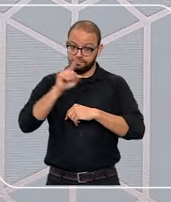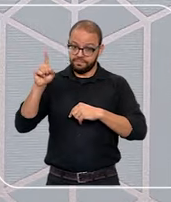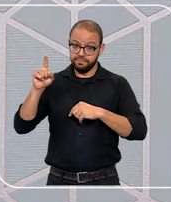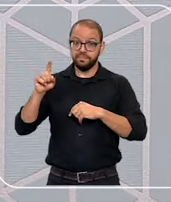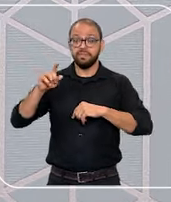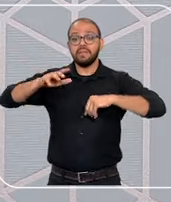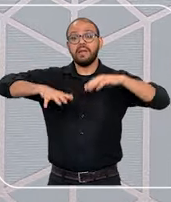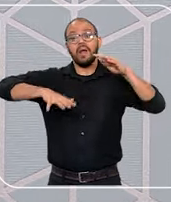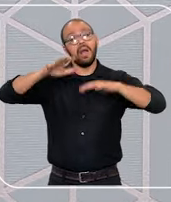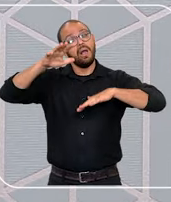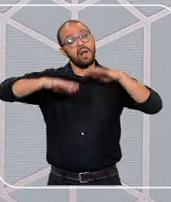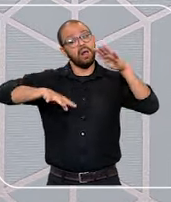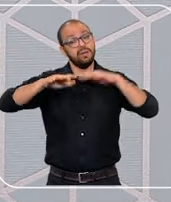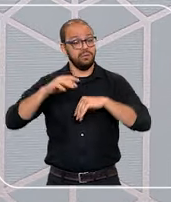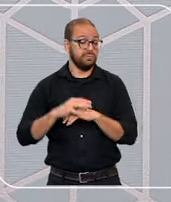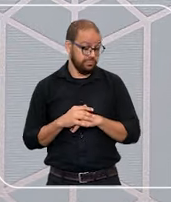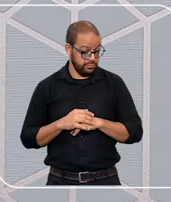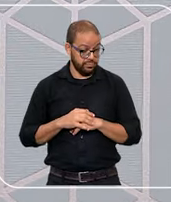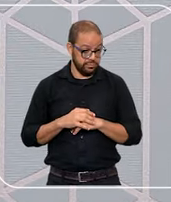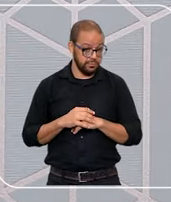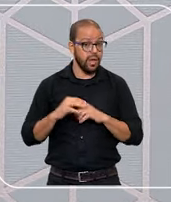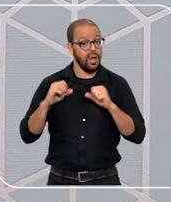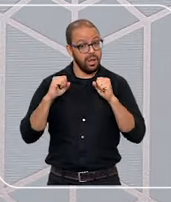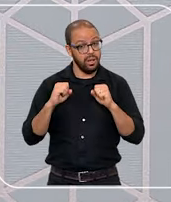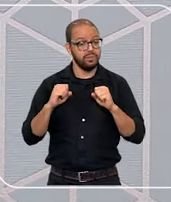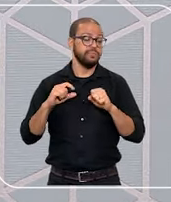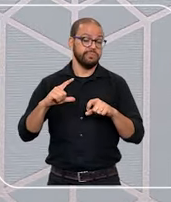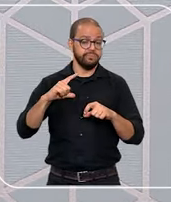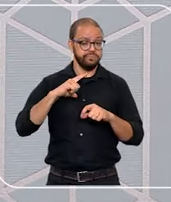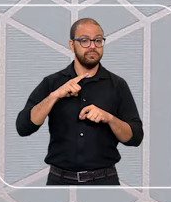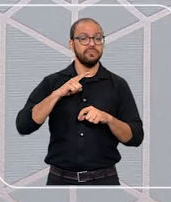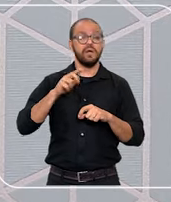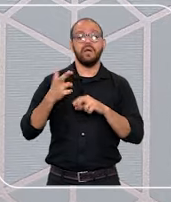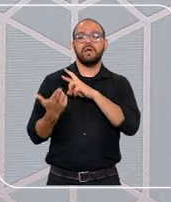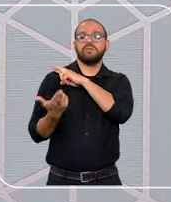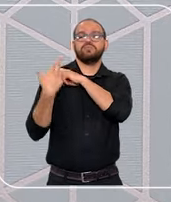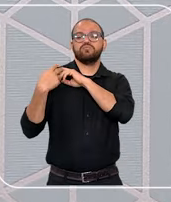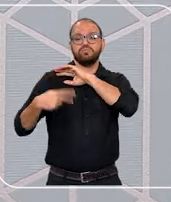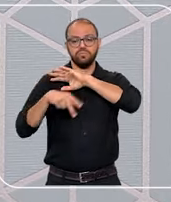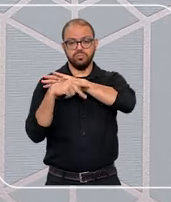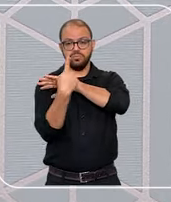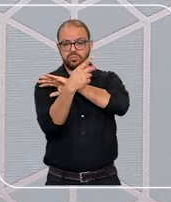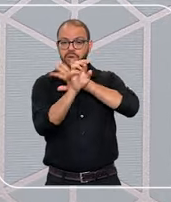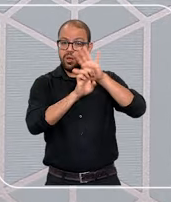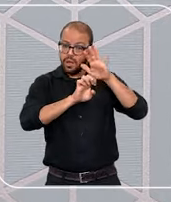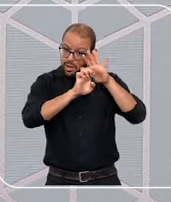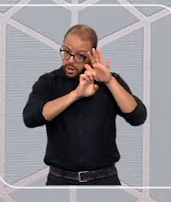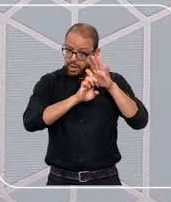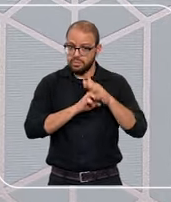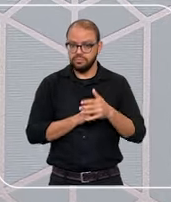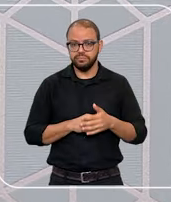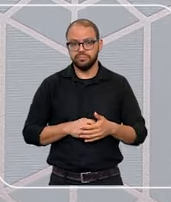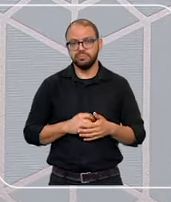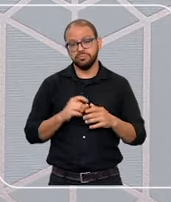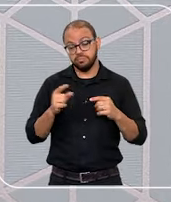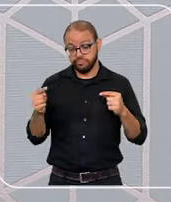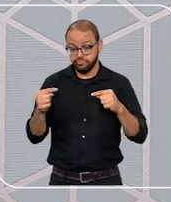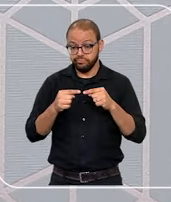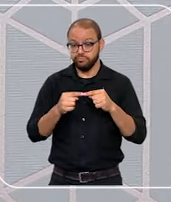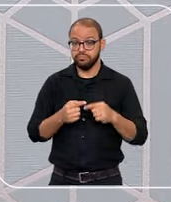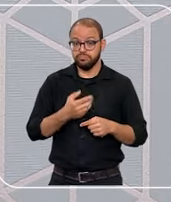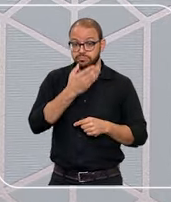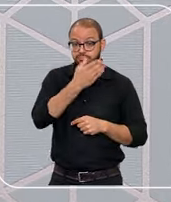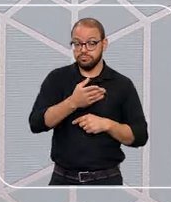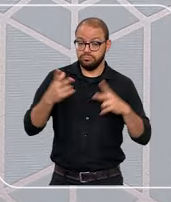Mas a depender também da situação fática, em determinados casos, há também a responsabilização da plataforma. Há danos que